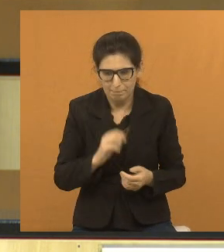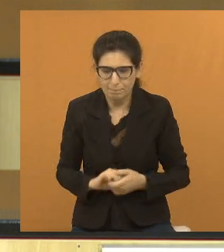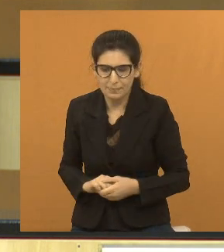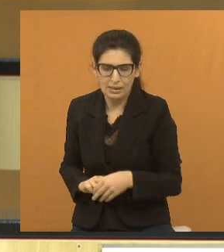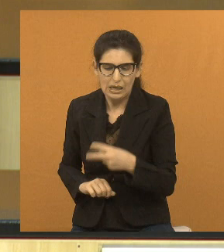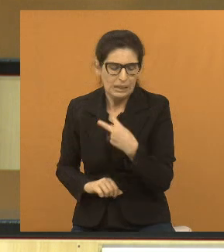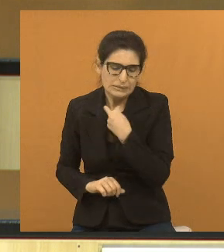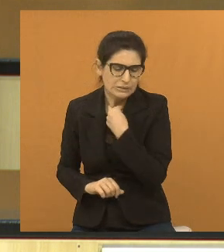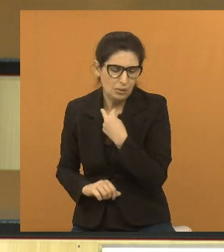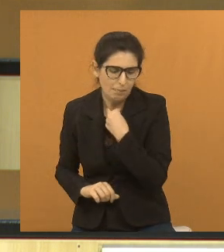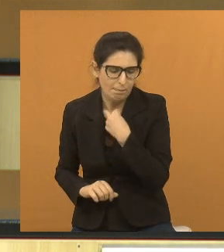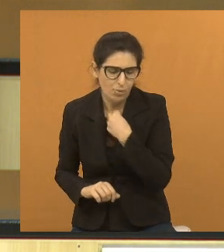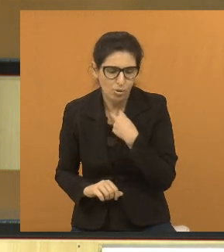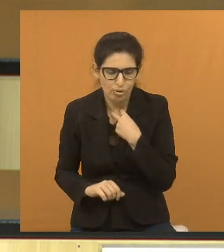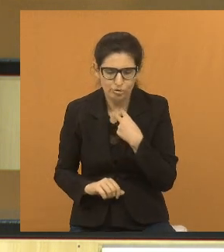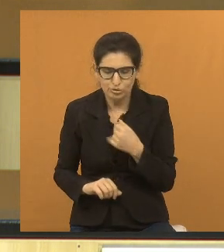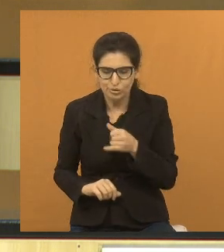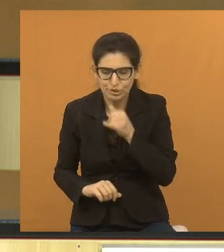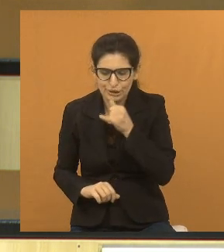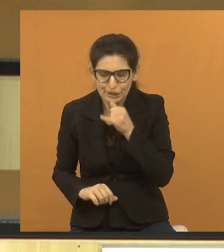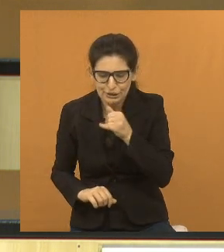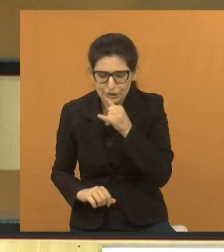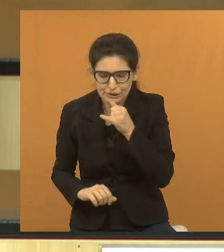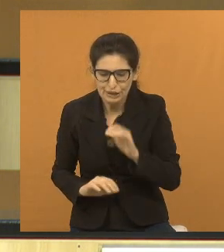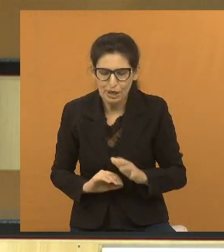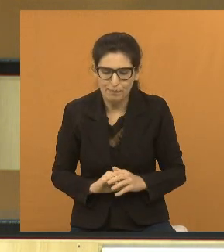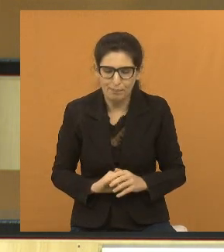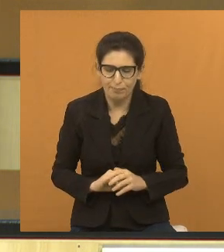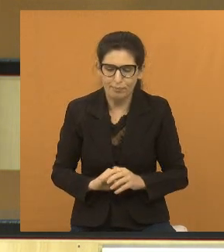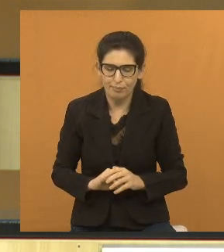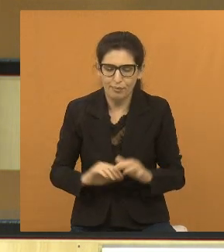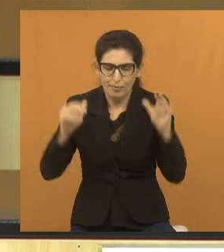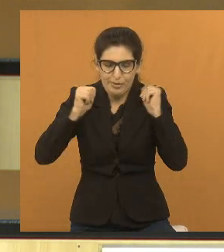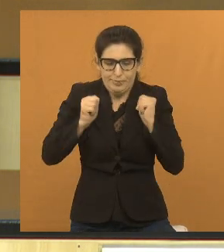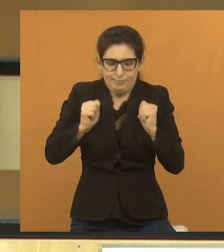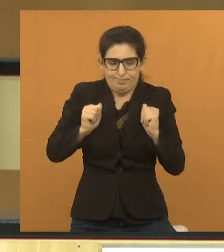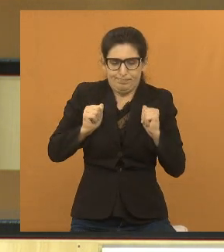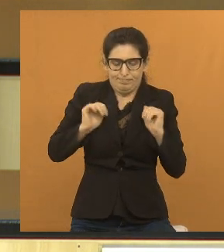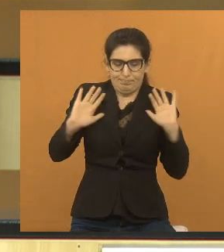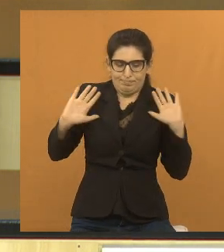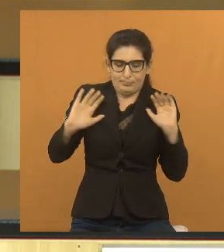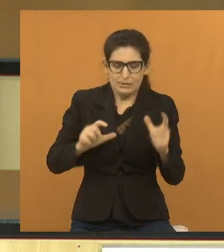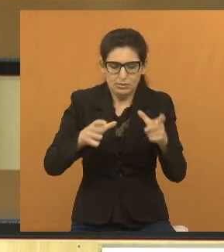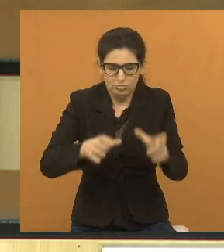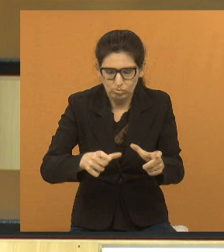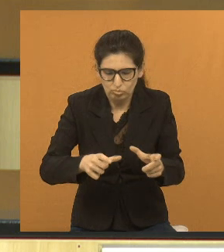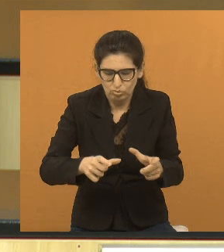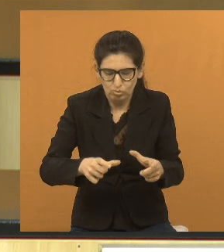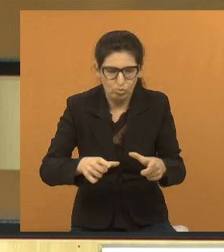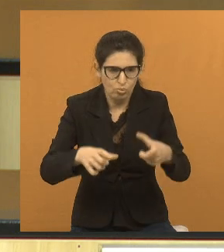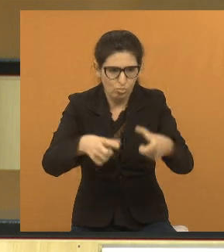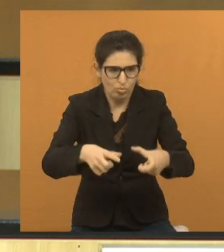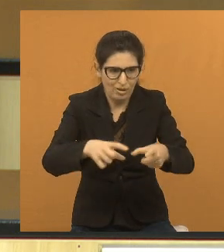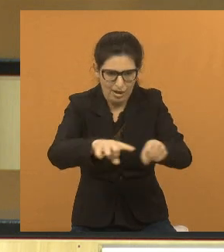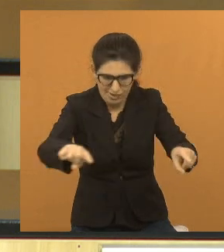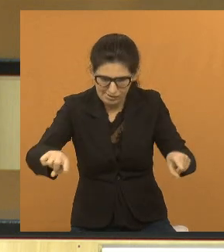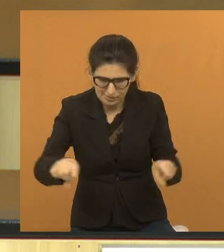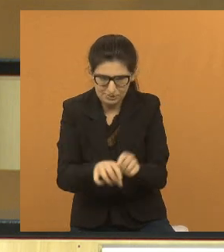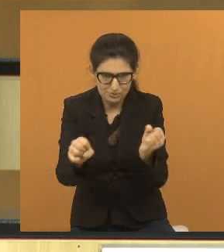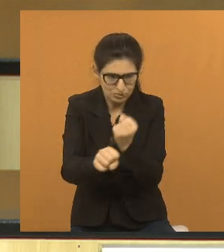urbanísticas quando se trata de loteamento aberto. O que já existe não tem como